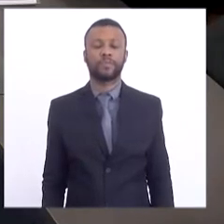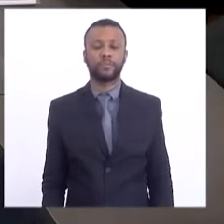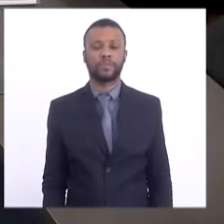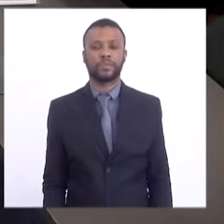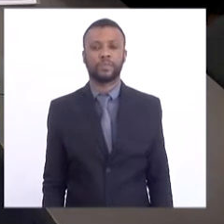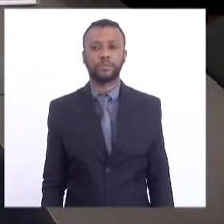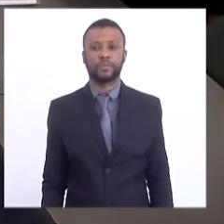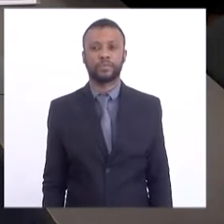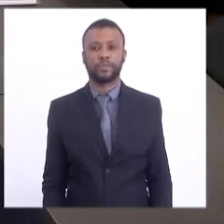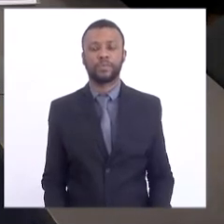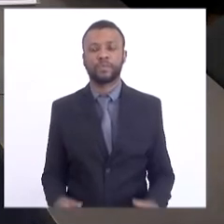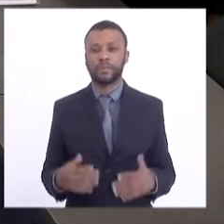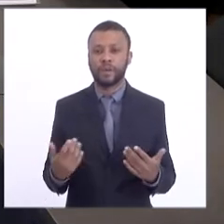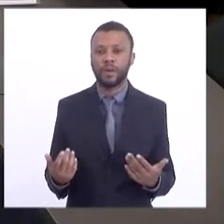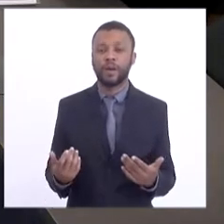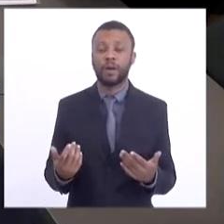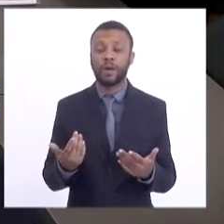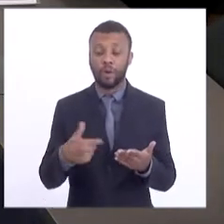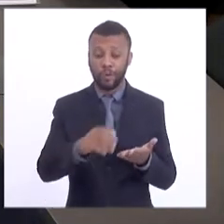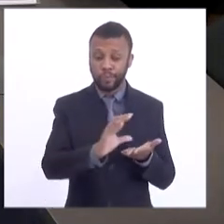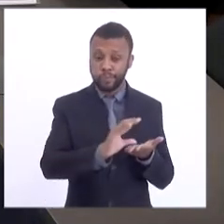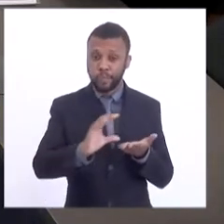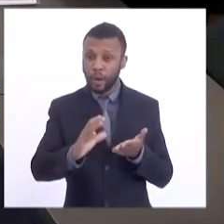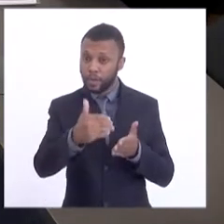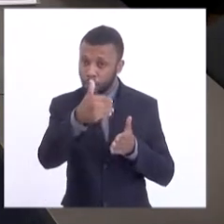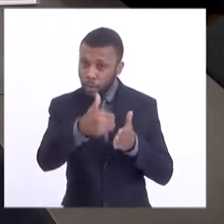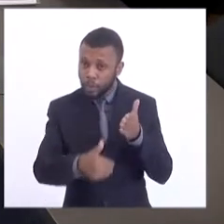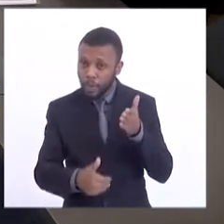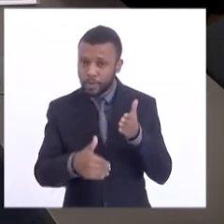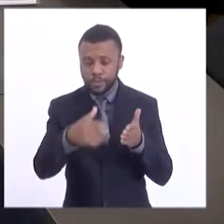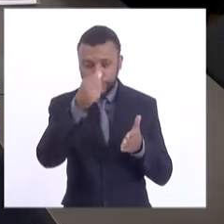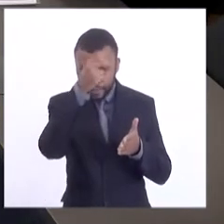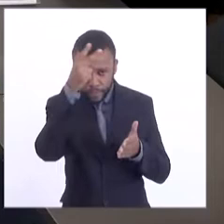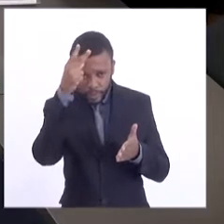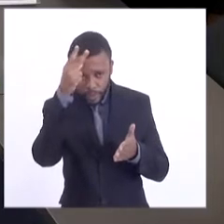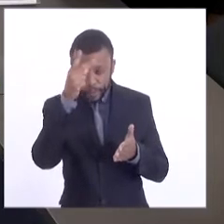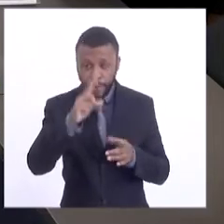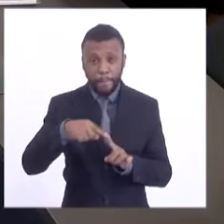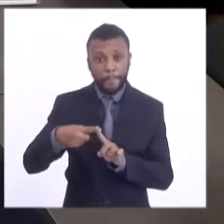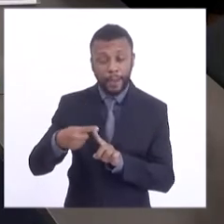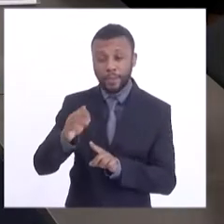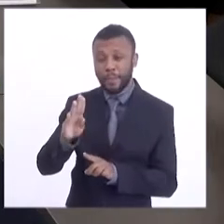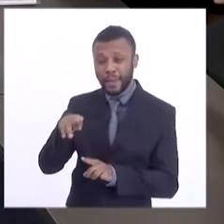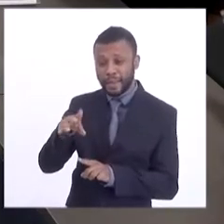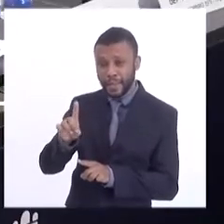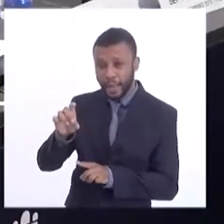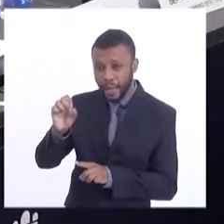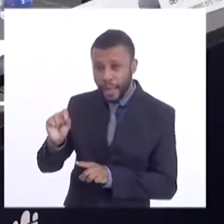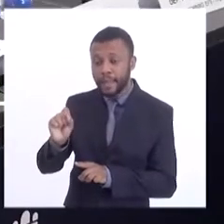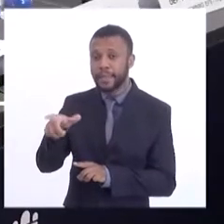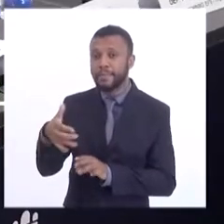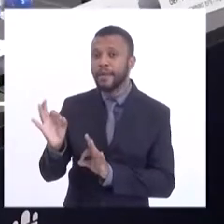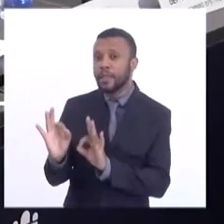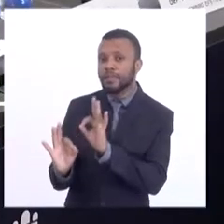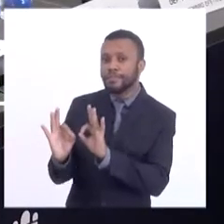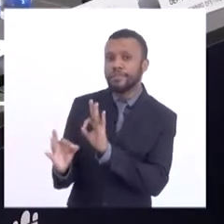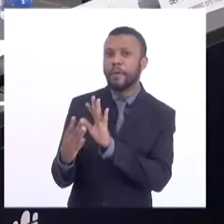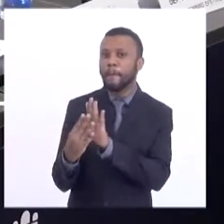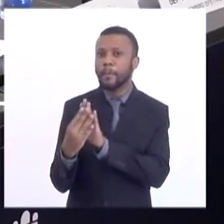e descontadas dos descontados os repasses aos municípios e o pagamento obedece fiz A modelagem da Conceição